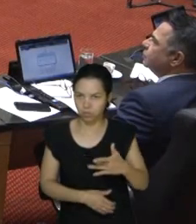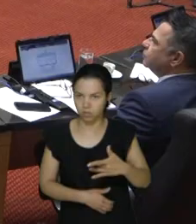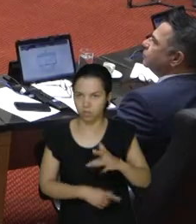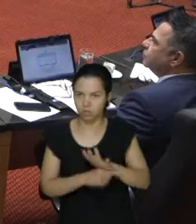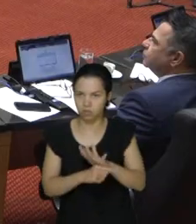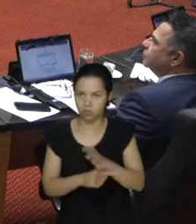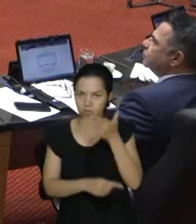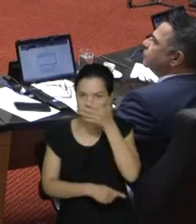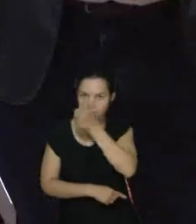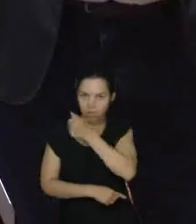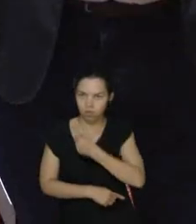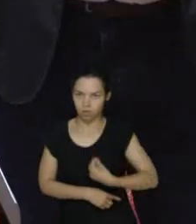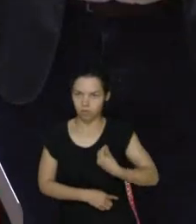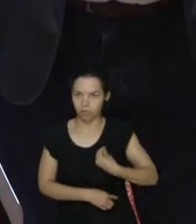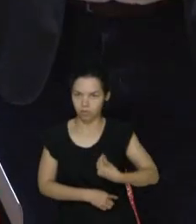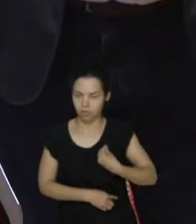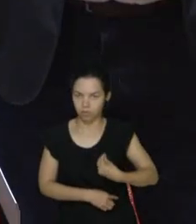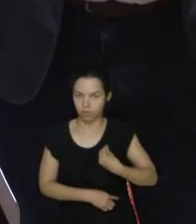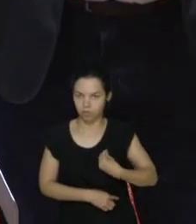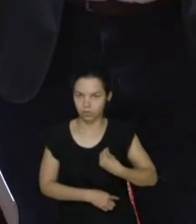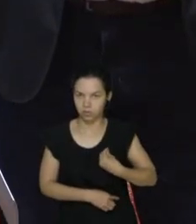chance da sobrevivência.